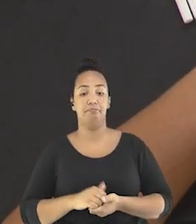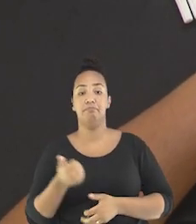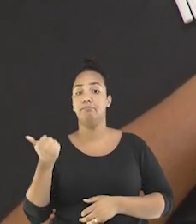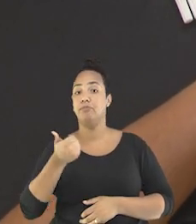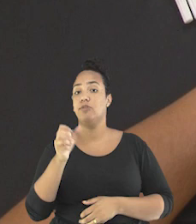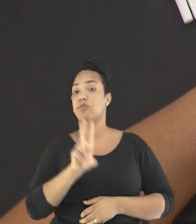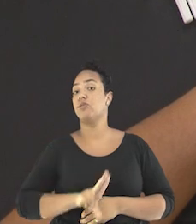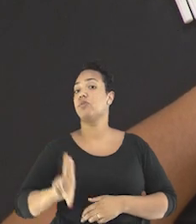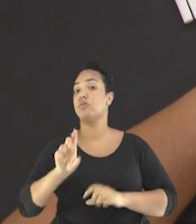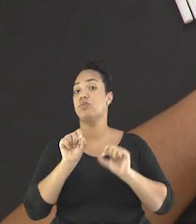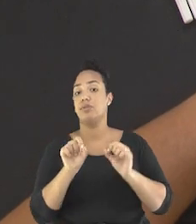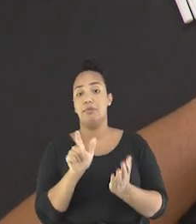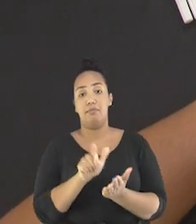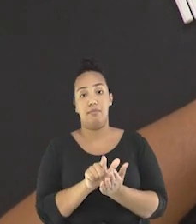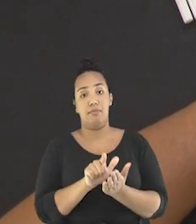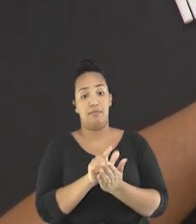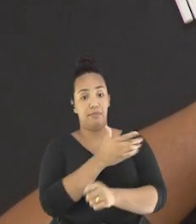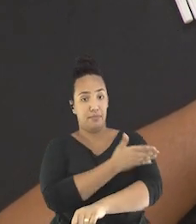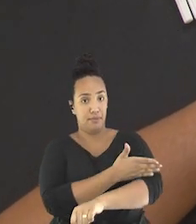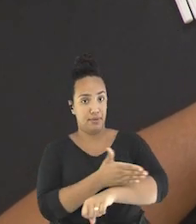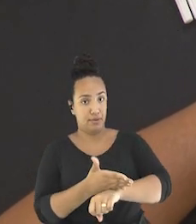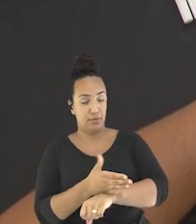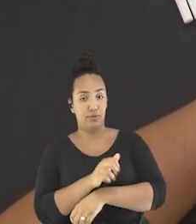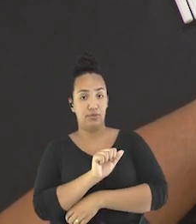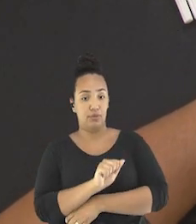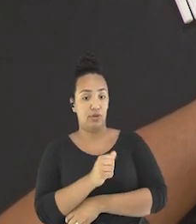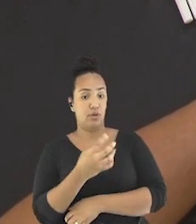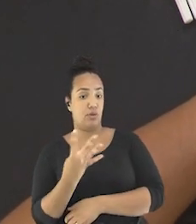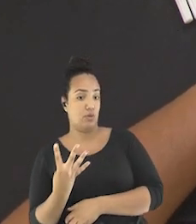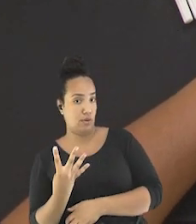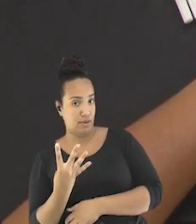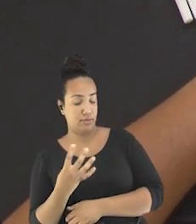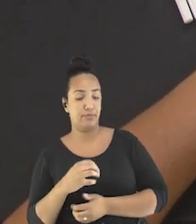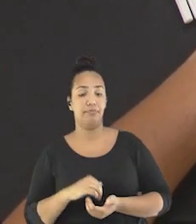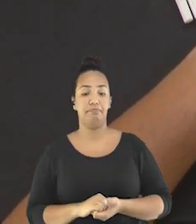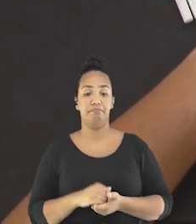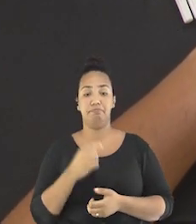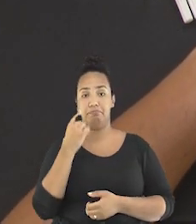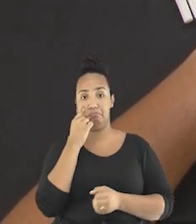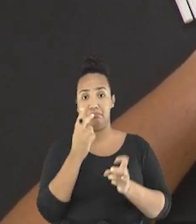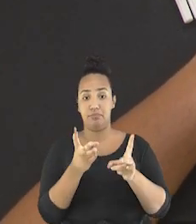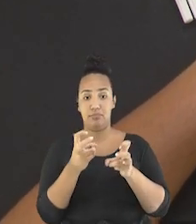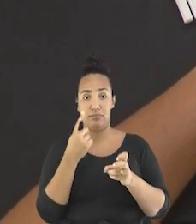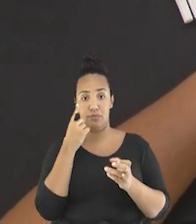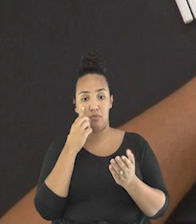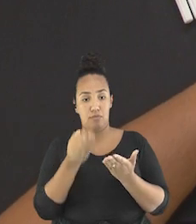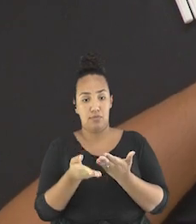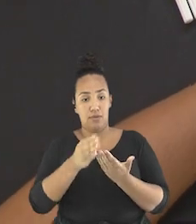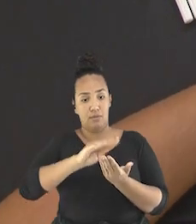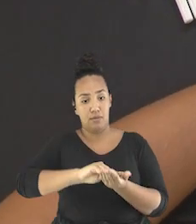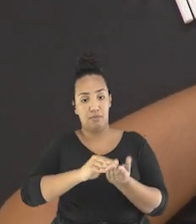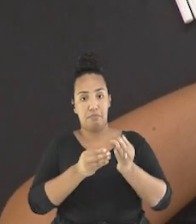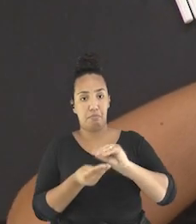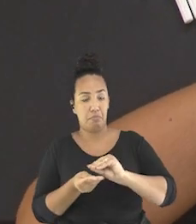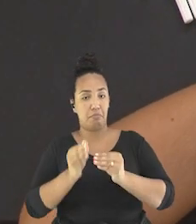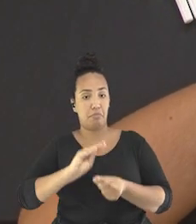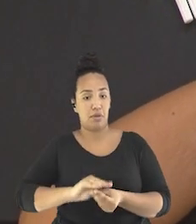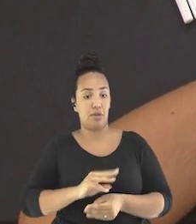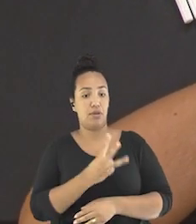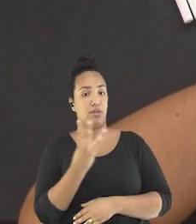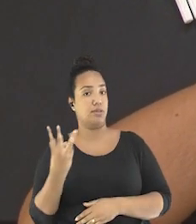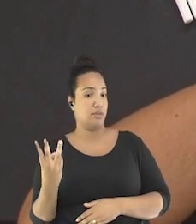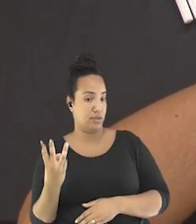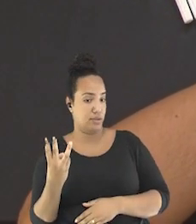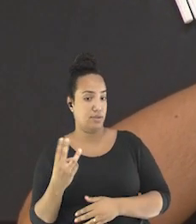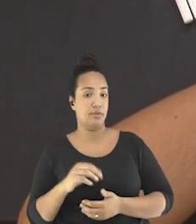materiais. Primeiramente, a gente vai usar esse papel branco A4. E vocês podem perceber que eu dividi ele em 3, dobrei ele